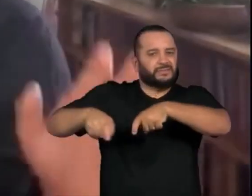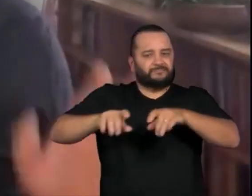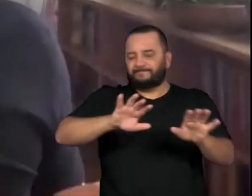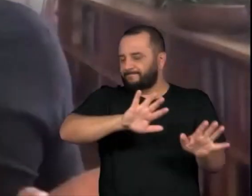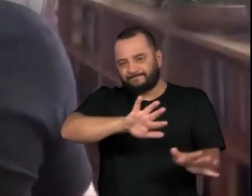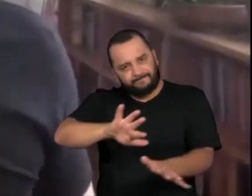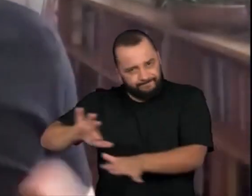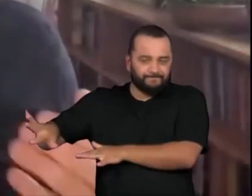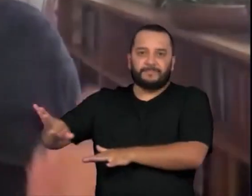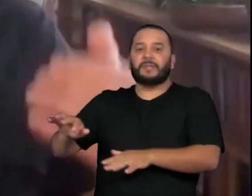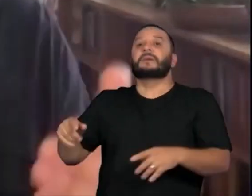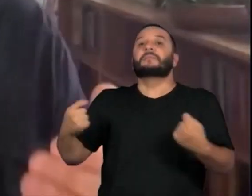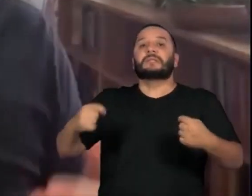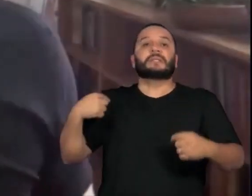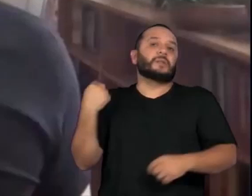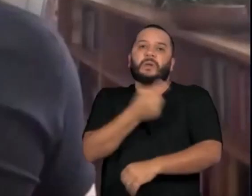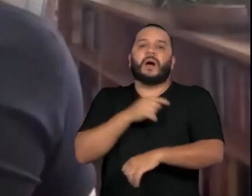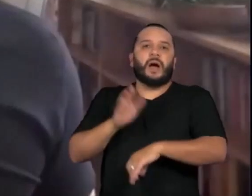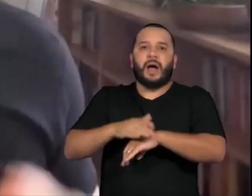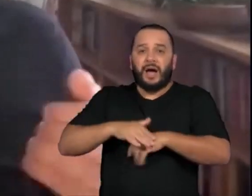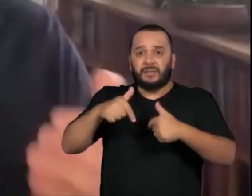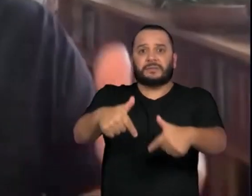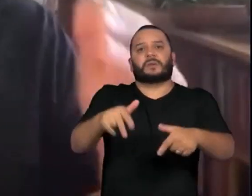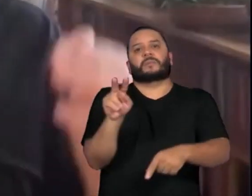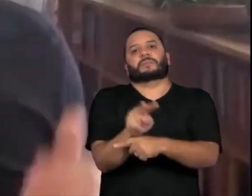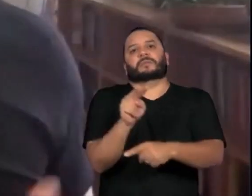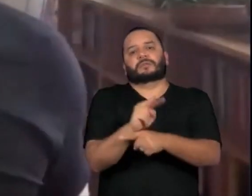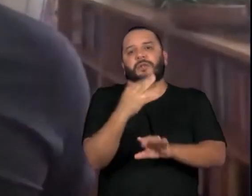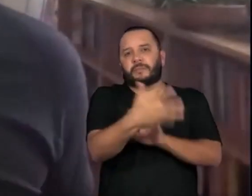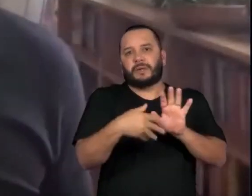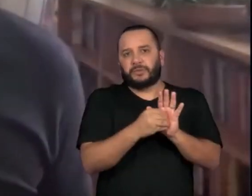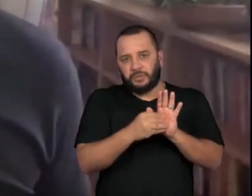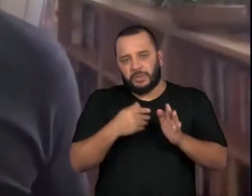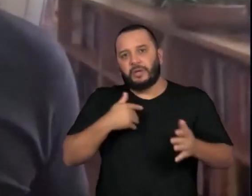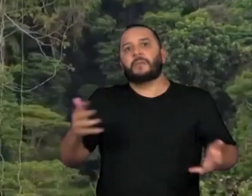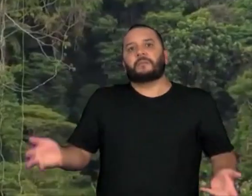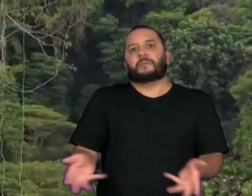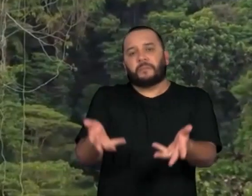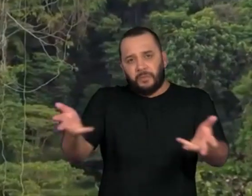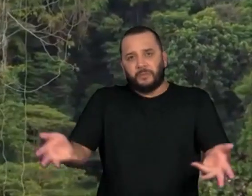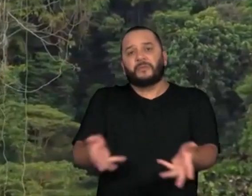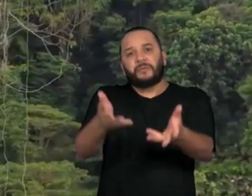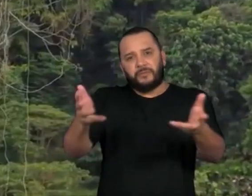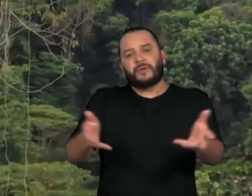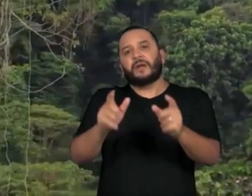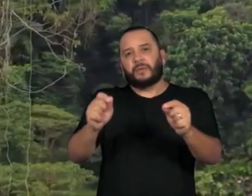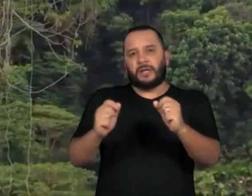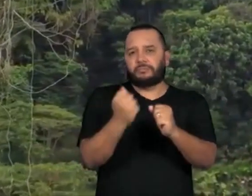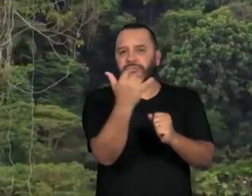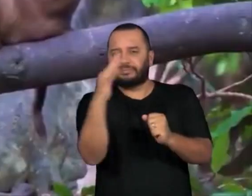à principal pressão que a gente vê hoje na Amazônia, promovendo essa dinâmica de desmatamento.